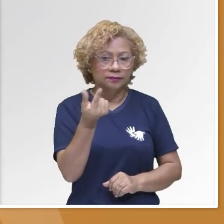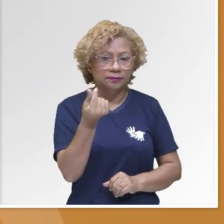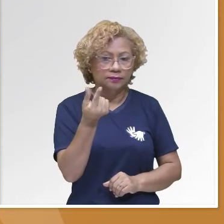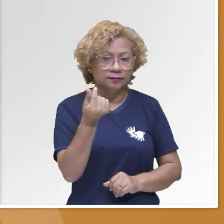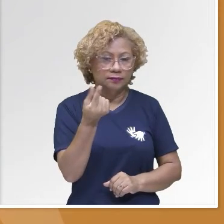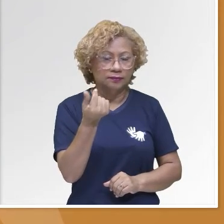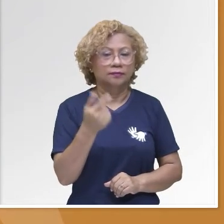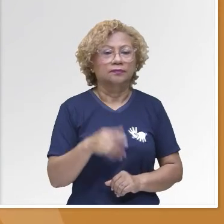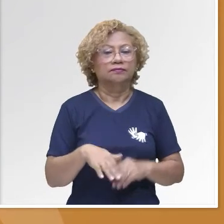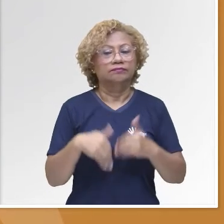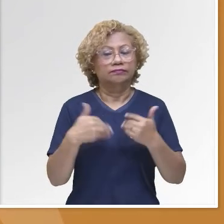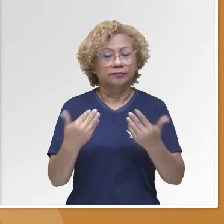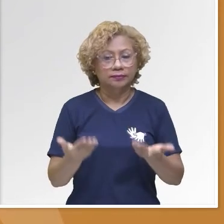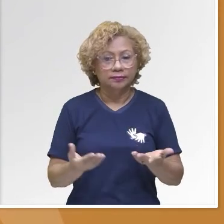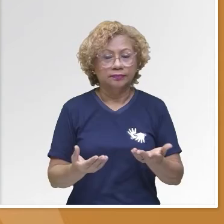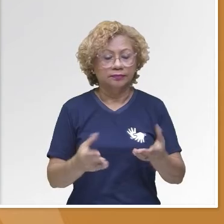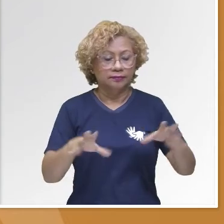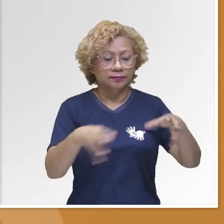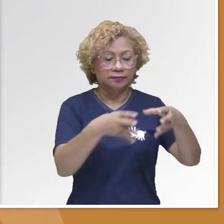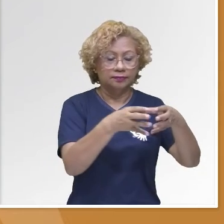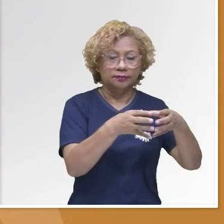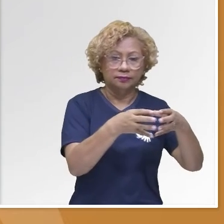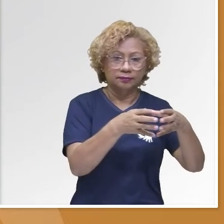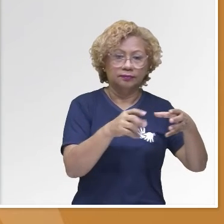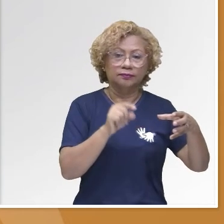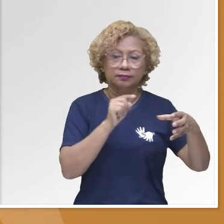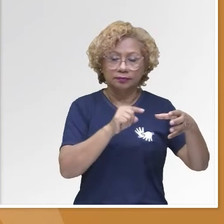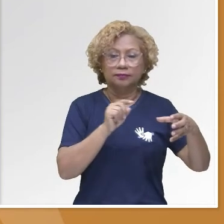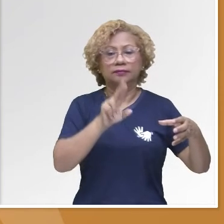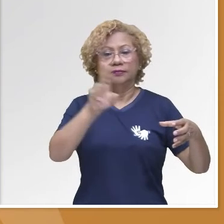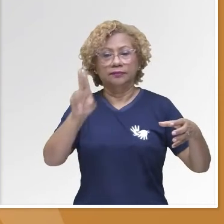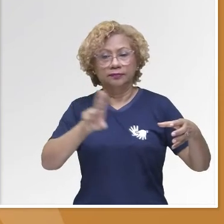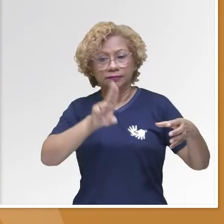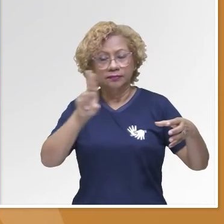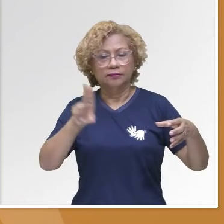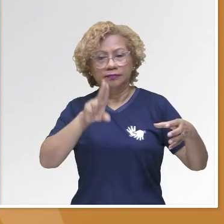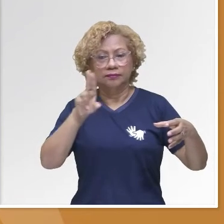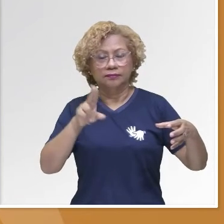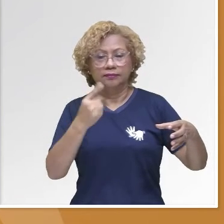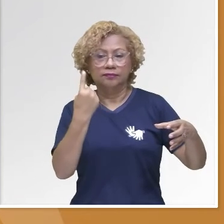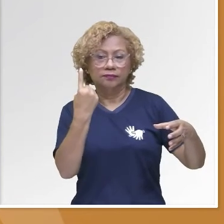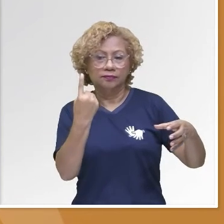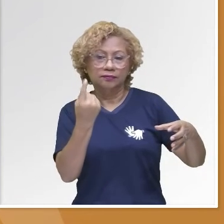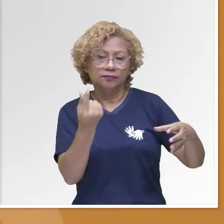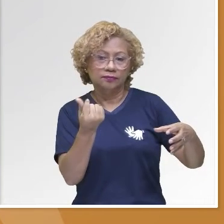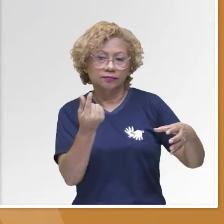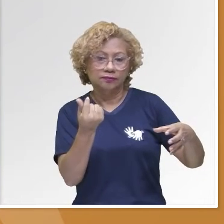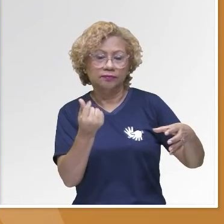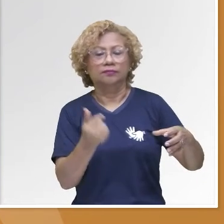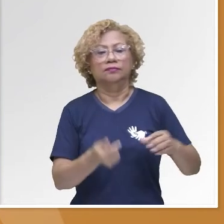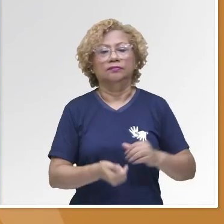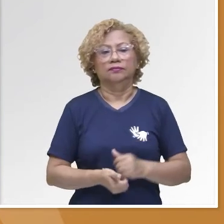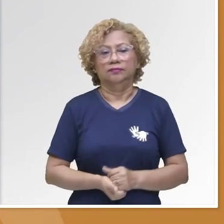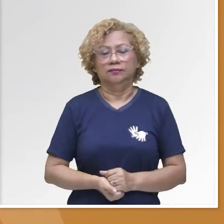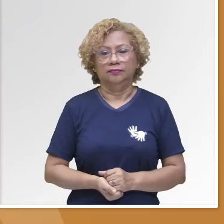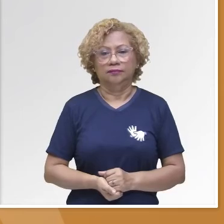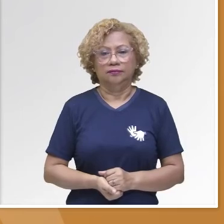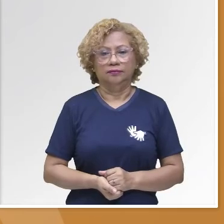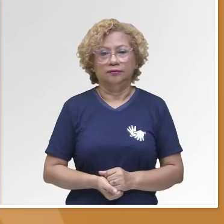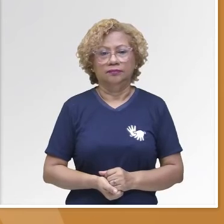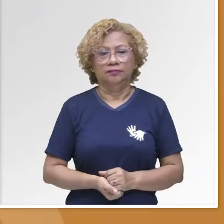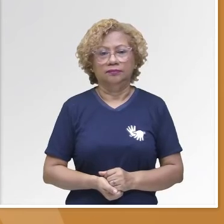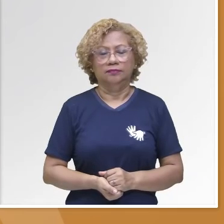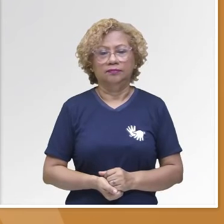União Econômica e Monetária vai ser um bloco econômico em que vai apresentar o